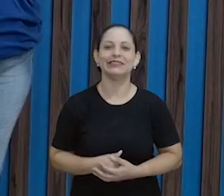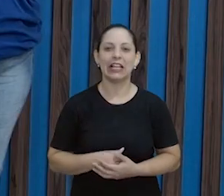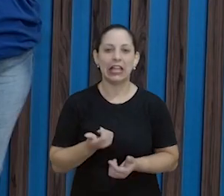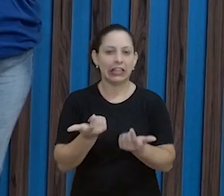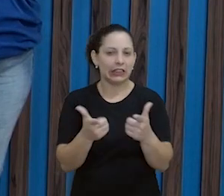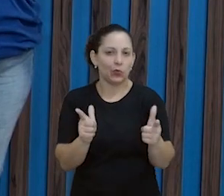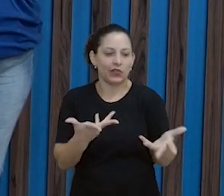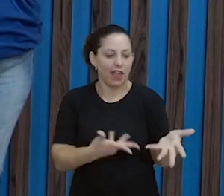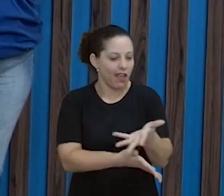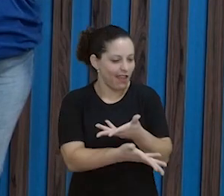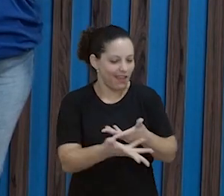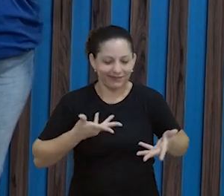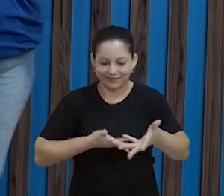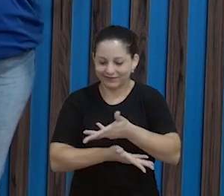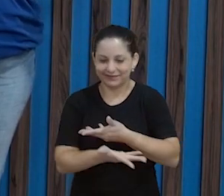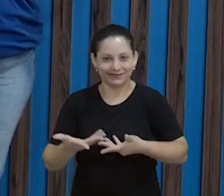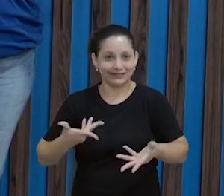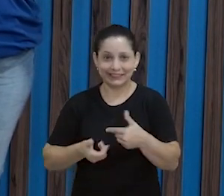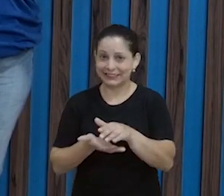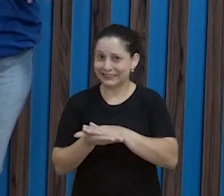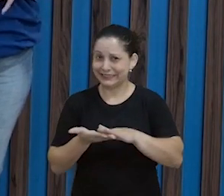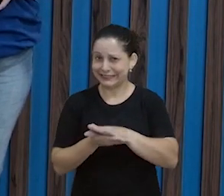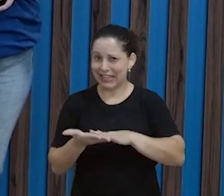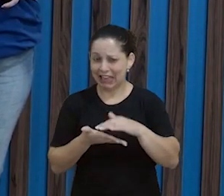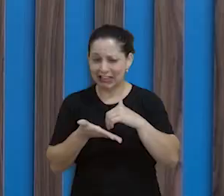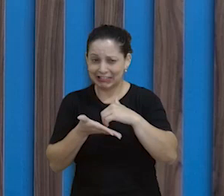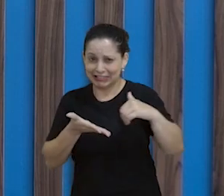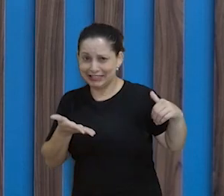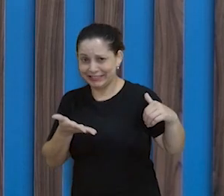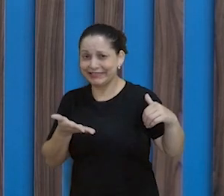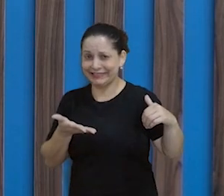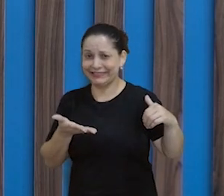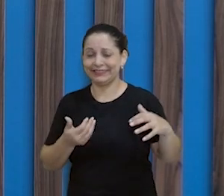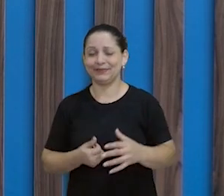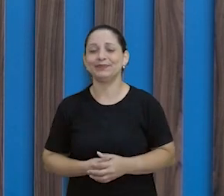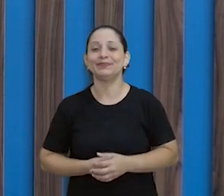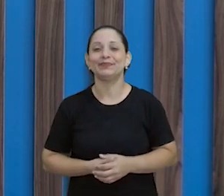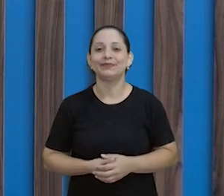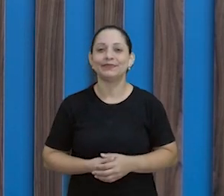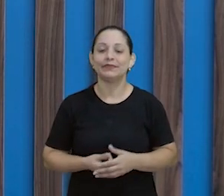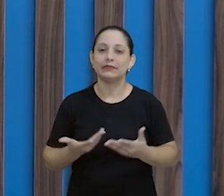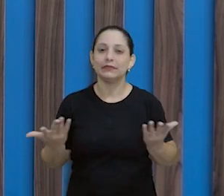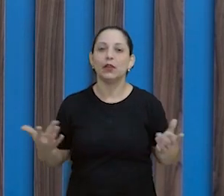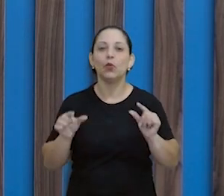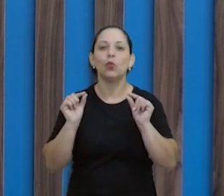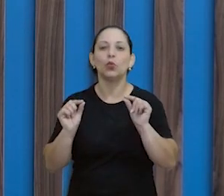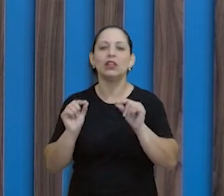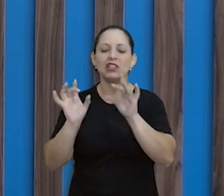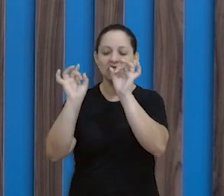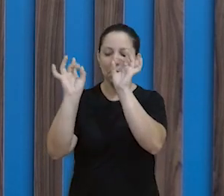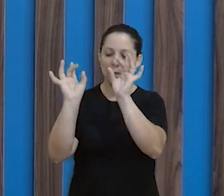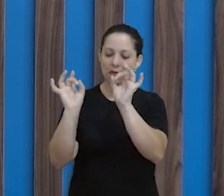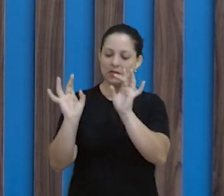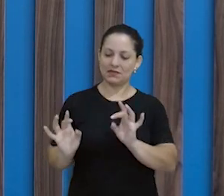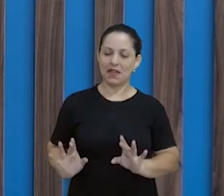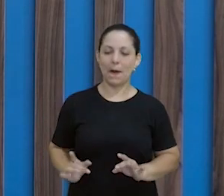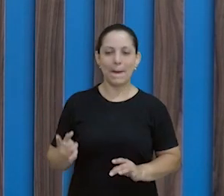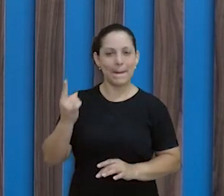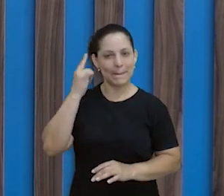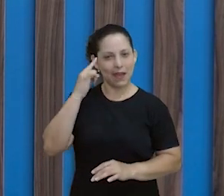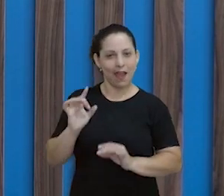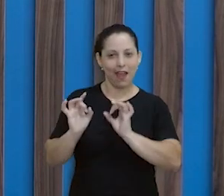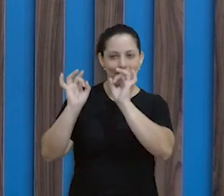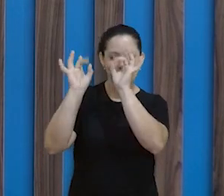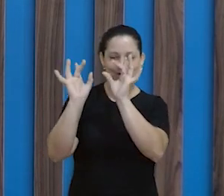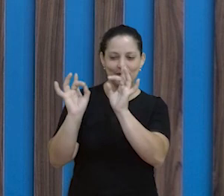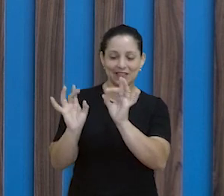com ninguém, né? Os outros ali, não gosto, como se, né? o próprio nome diz, né? Eles são nobres. São Eles se nobres. acham, né? Na